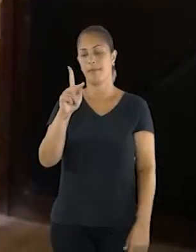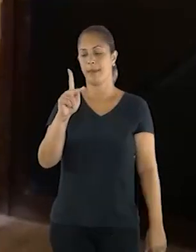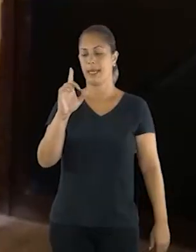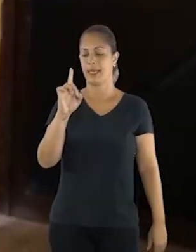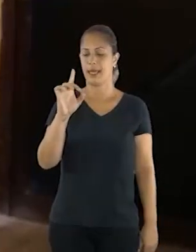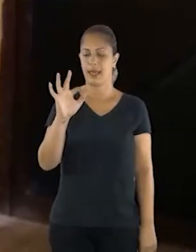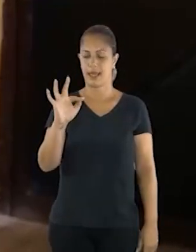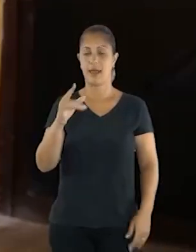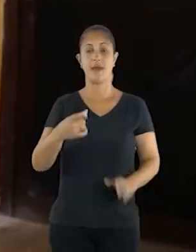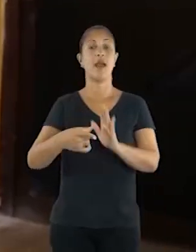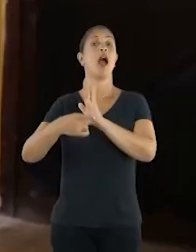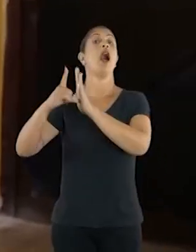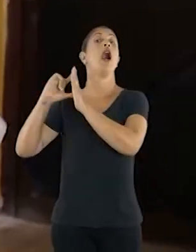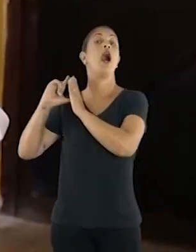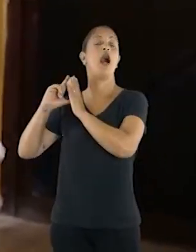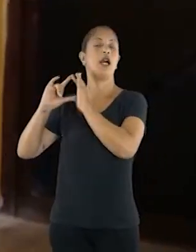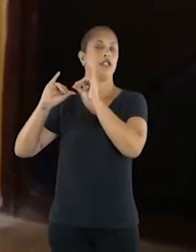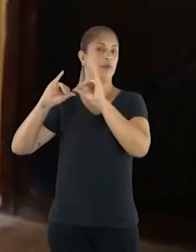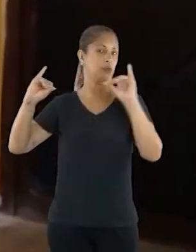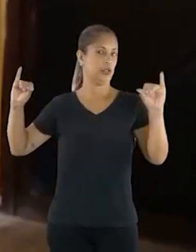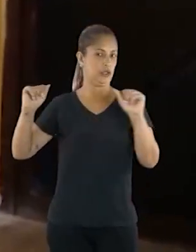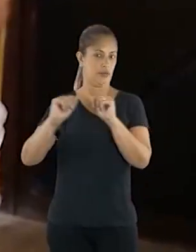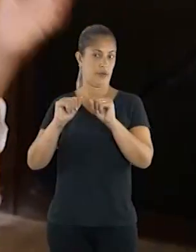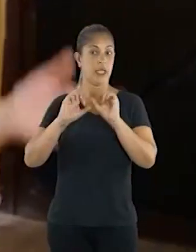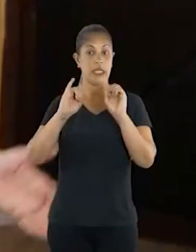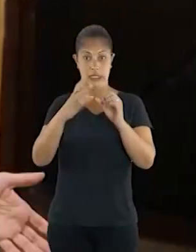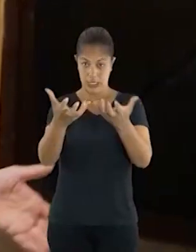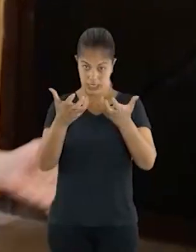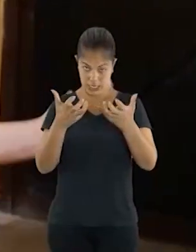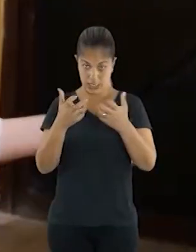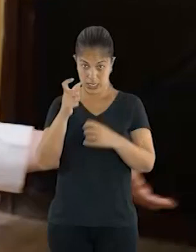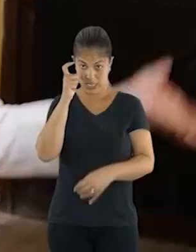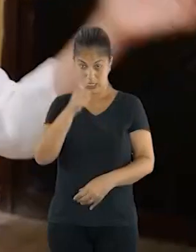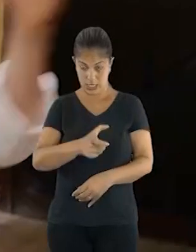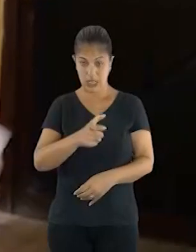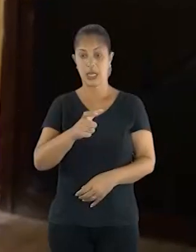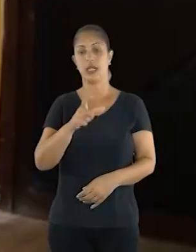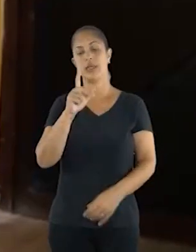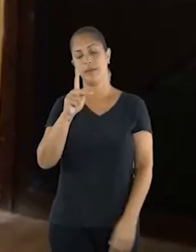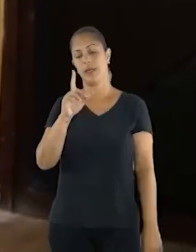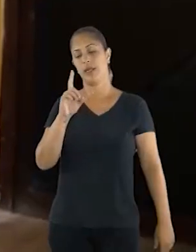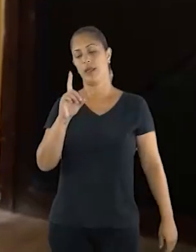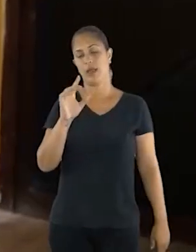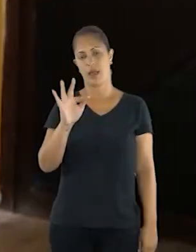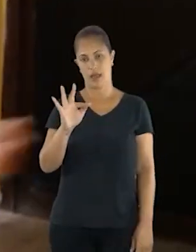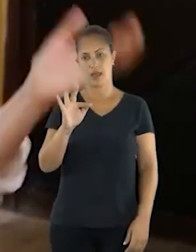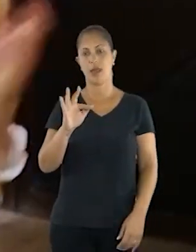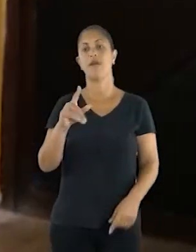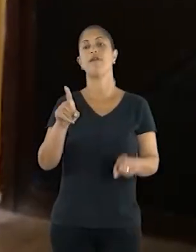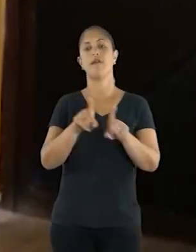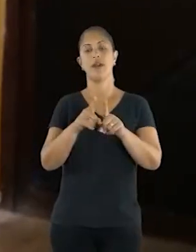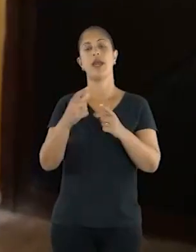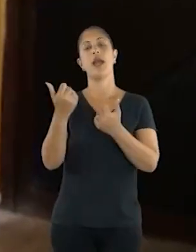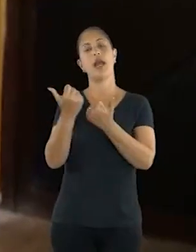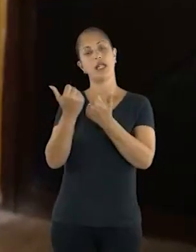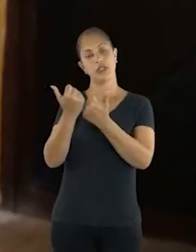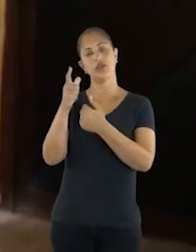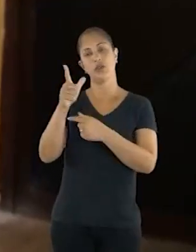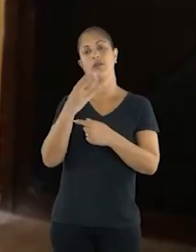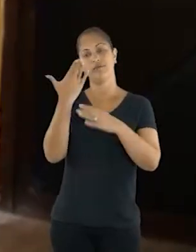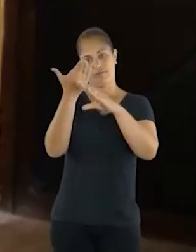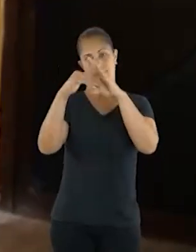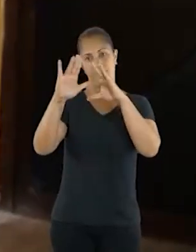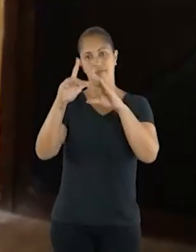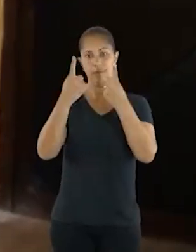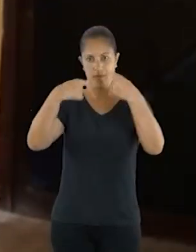da outra edição dos outros lugares. Então, se vocês quiserem o catálogo em PDF, é só pedir para a assessoria de imprensa que eles mandam para